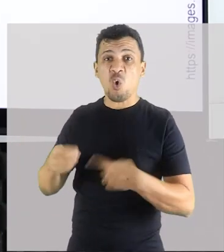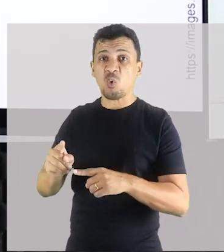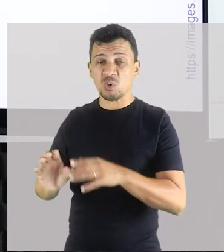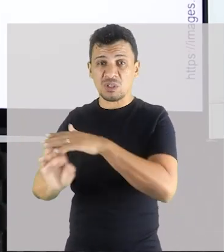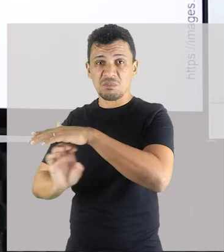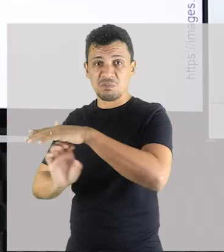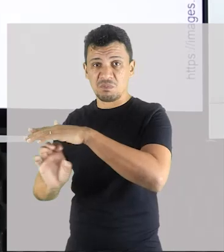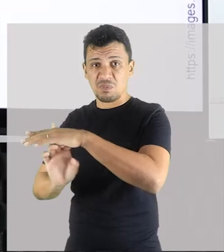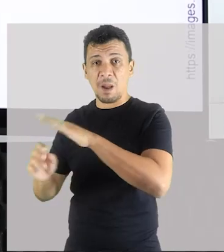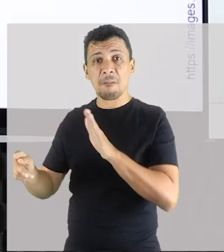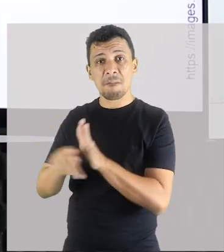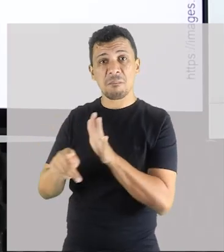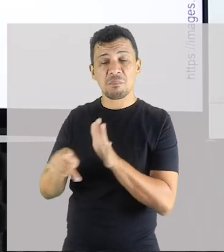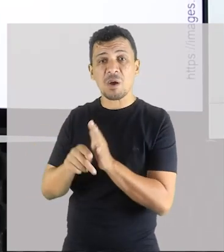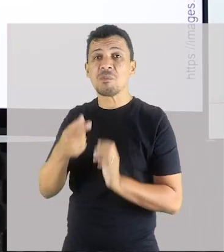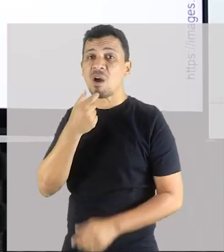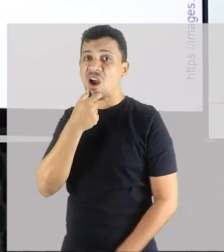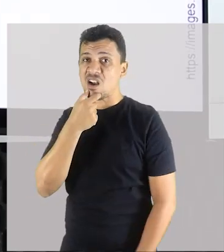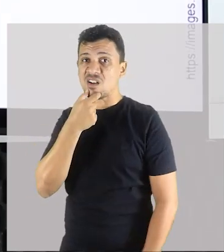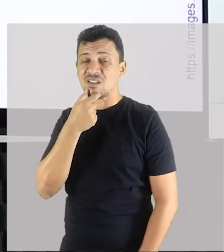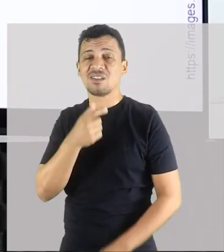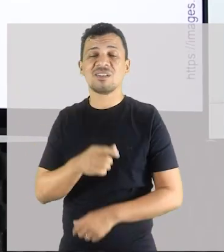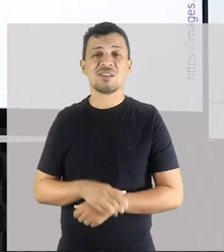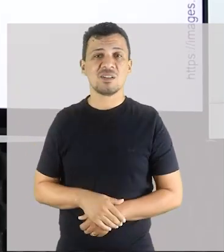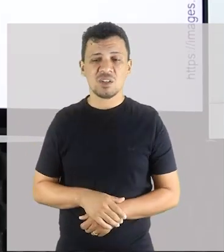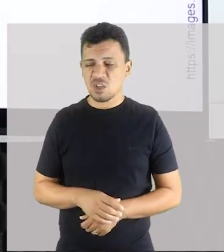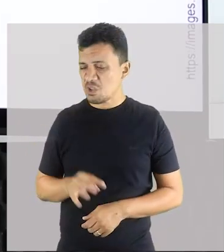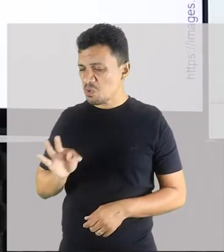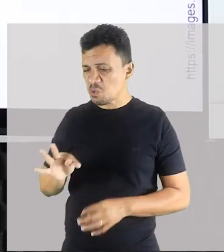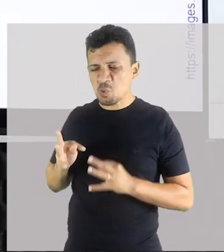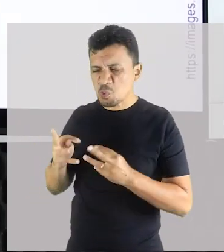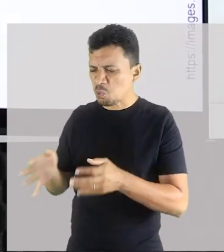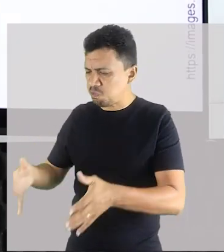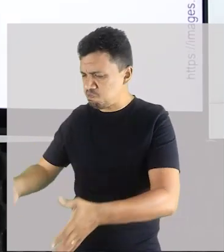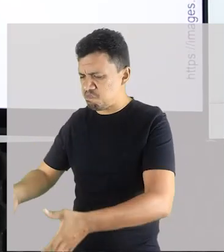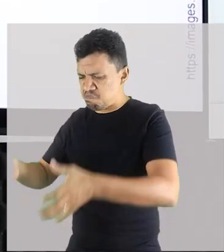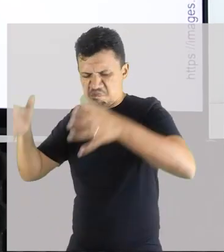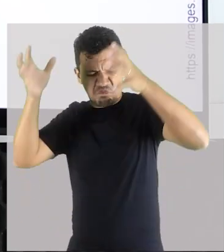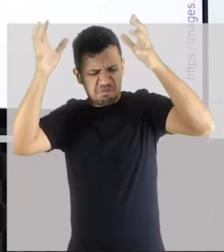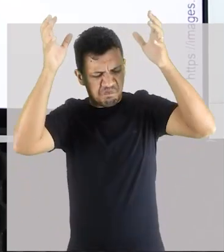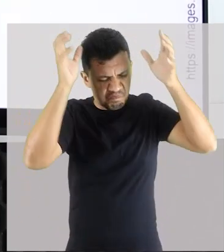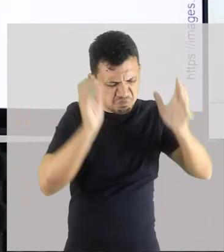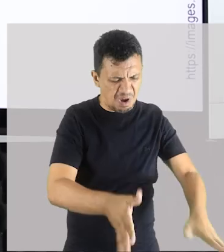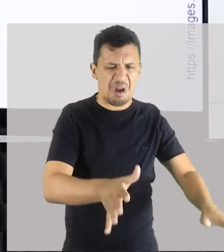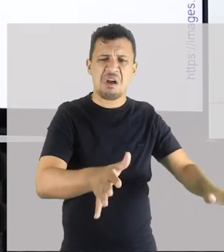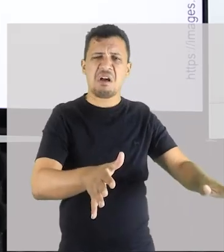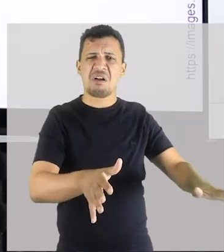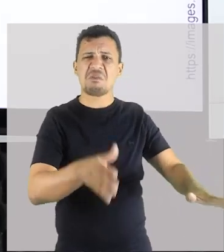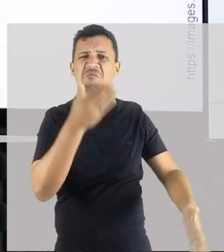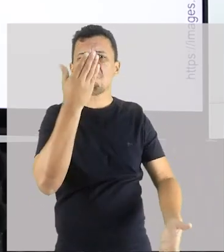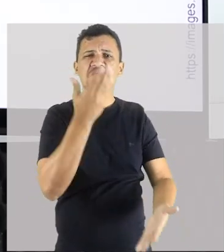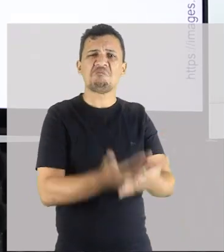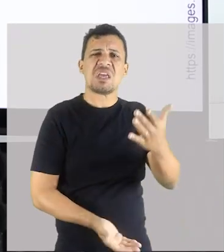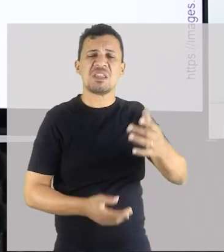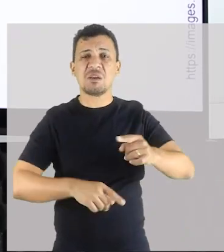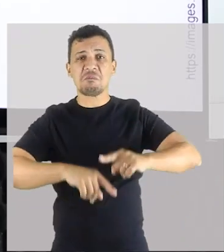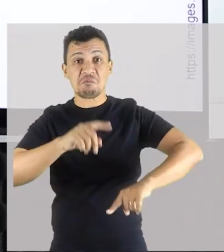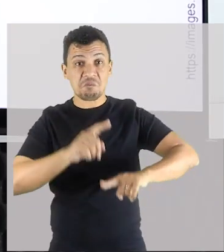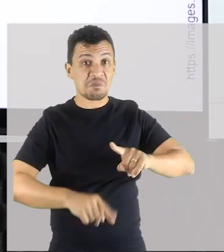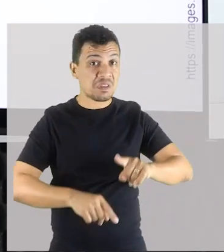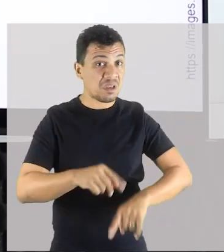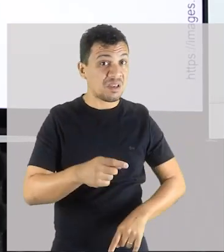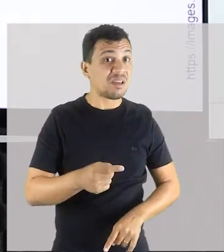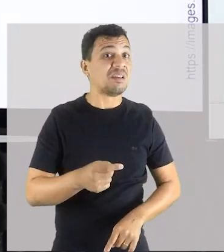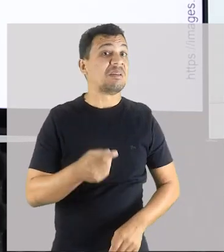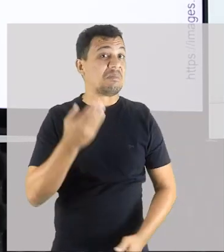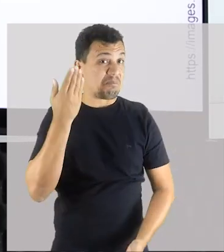à coroa inglesa. Então pegaram todo aquele carregamento e jogaram ao mar, estragaram aquele produto. Isso é um prejuízo